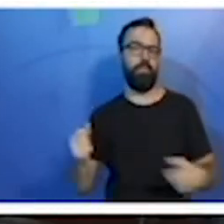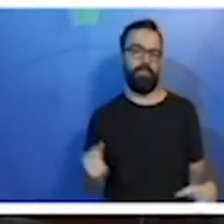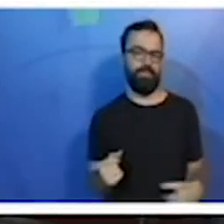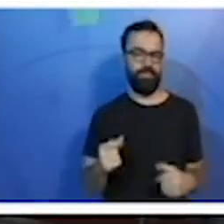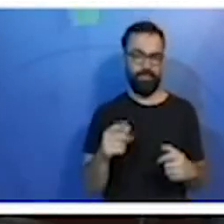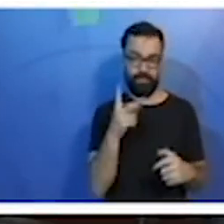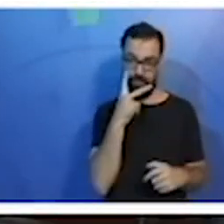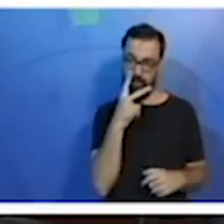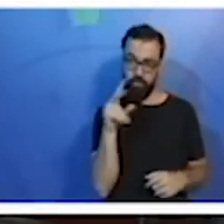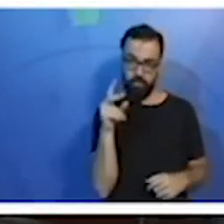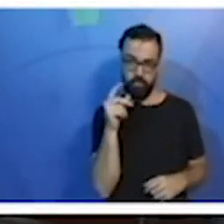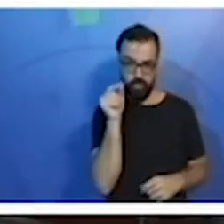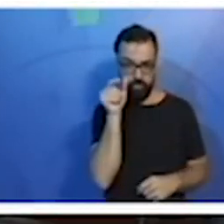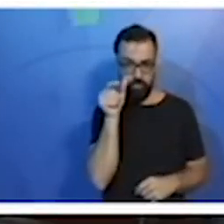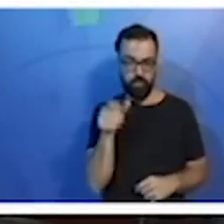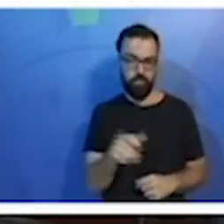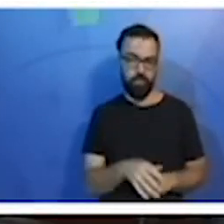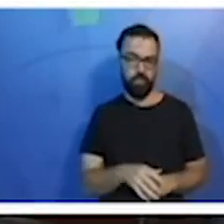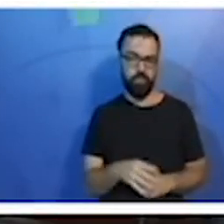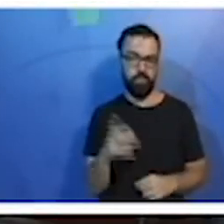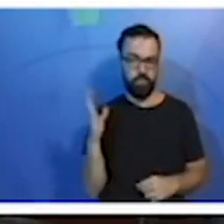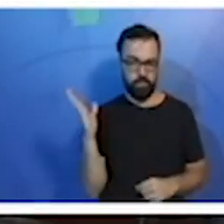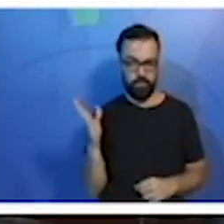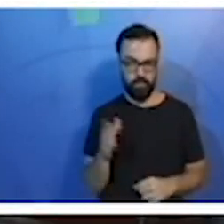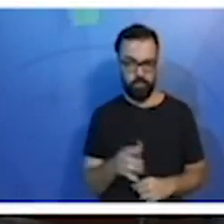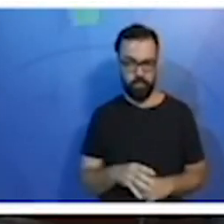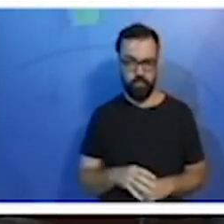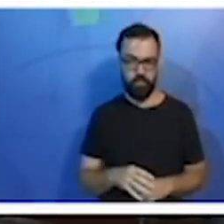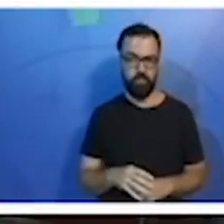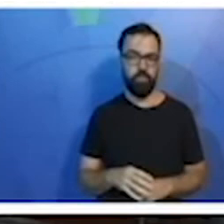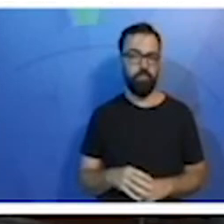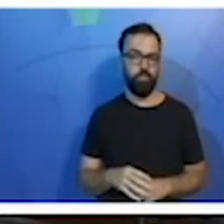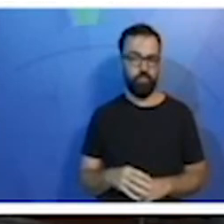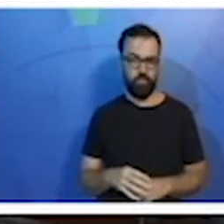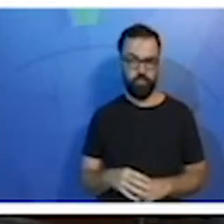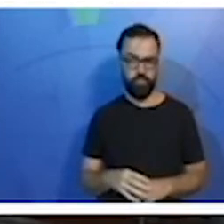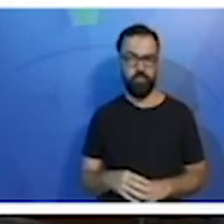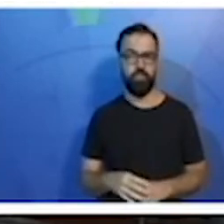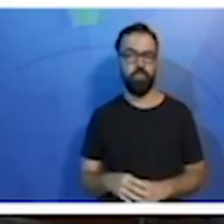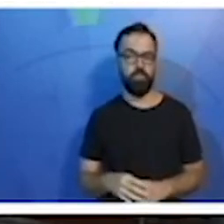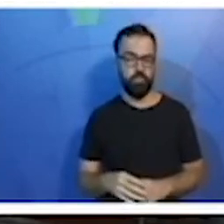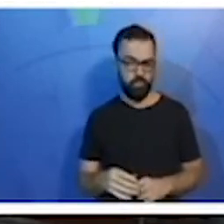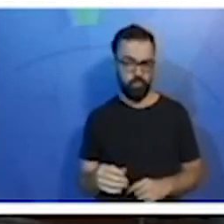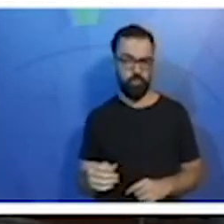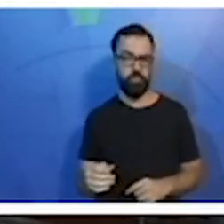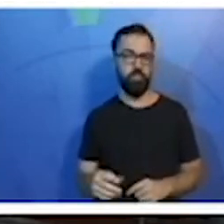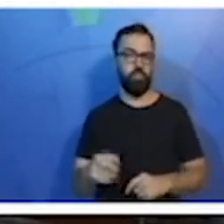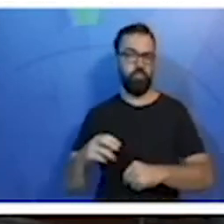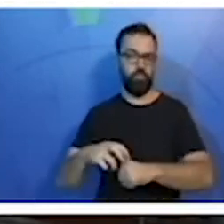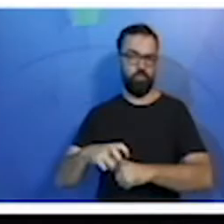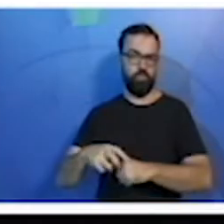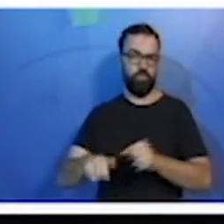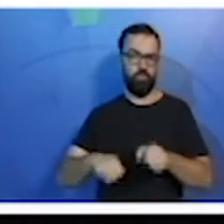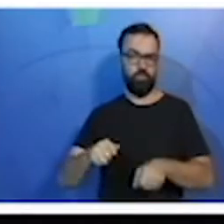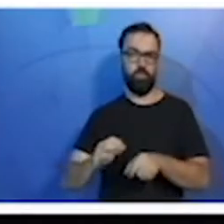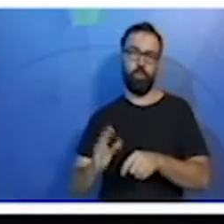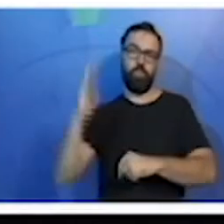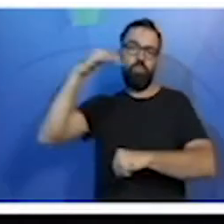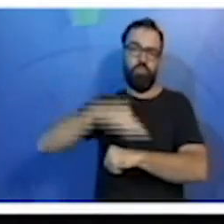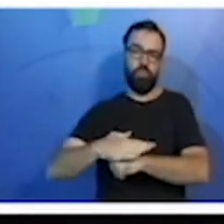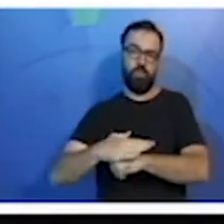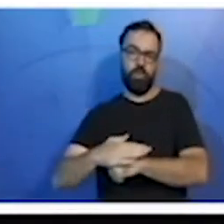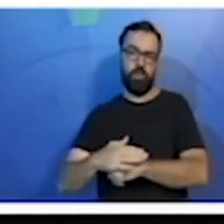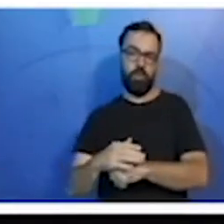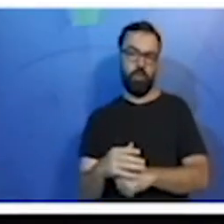assistir E dá uma outra variação do ciclismo né é uma modalidade que envolve muita adrenalina já que os competidores realizam grandes aos durante as provas